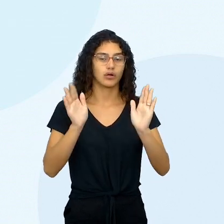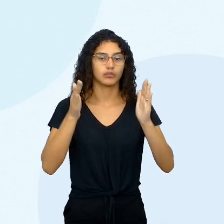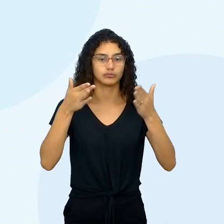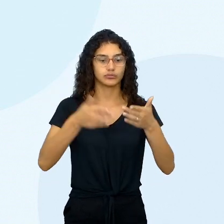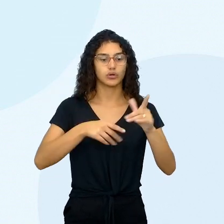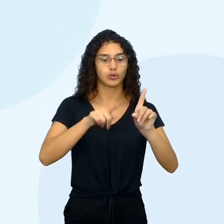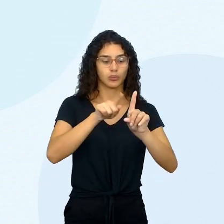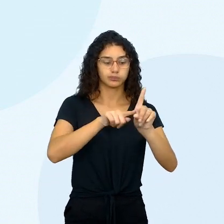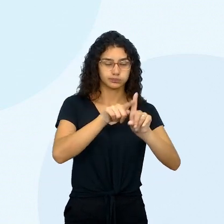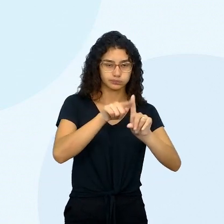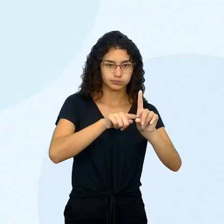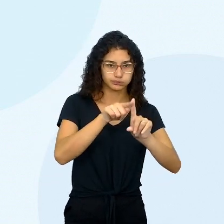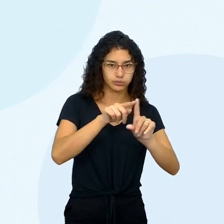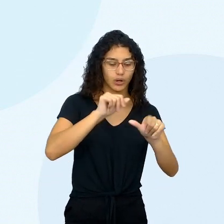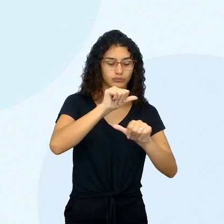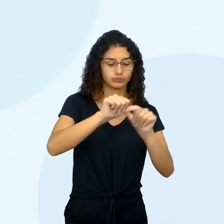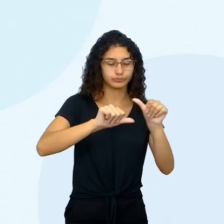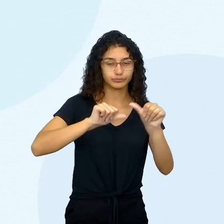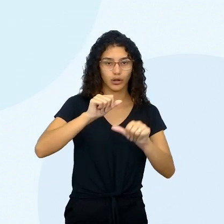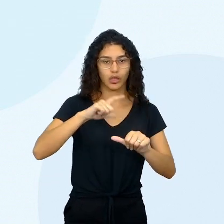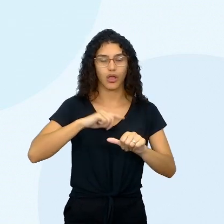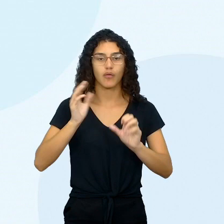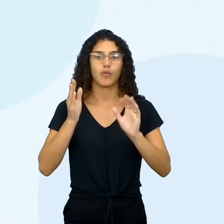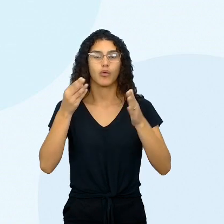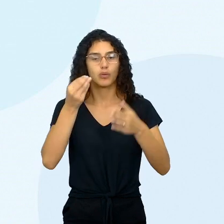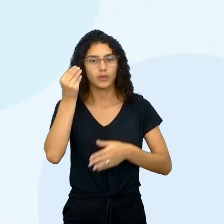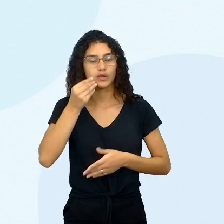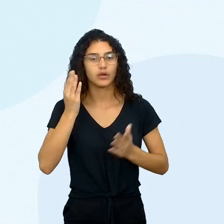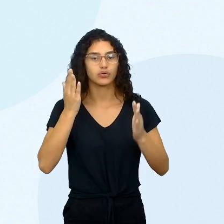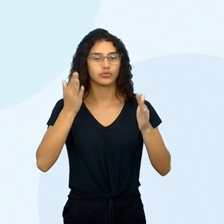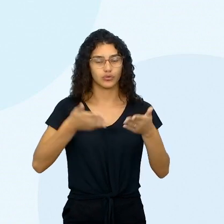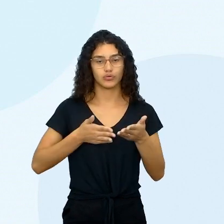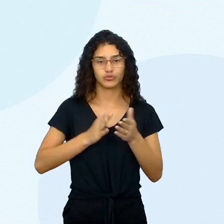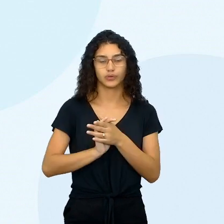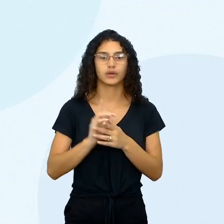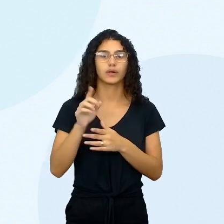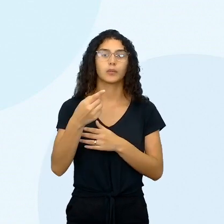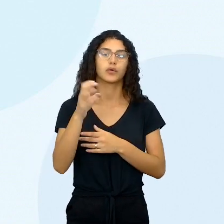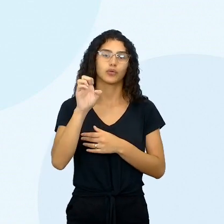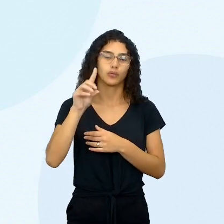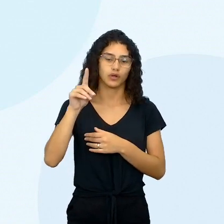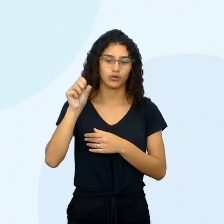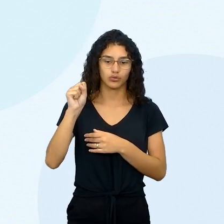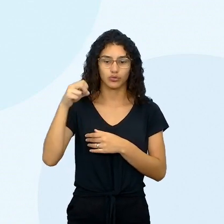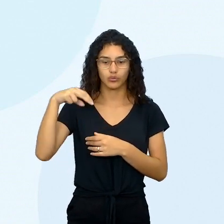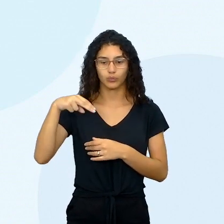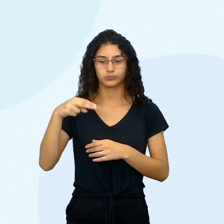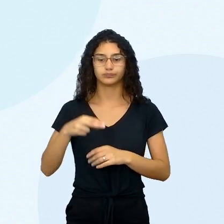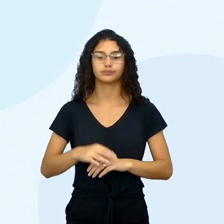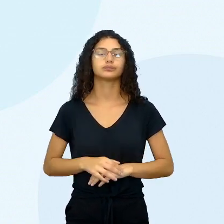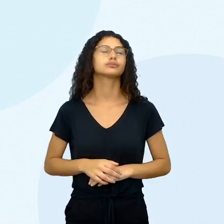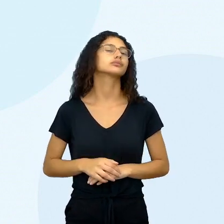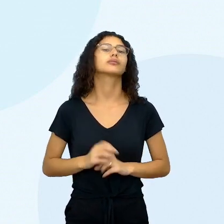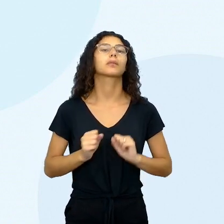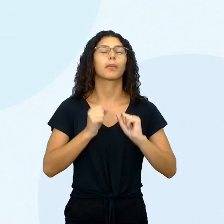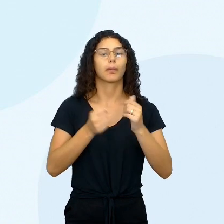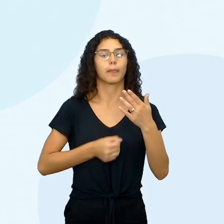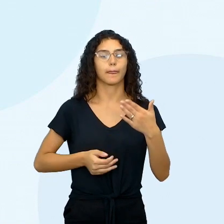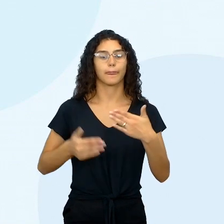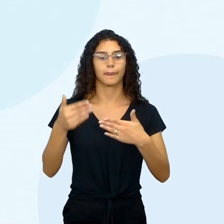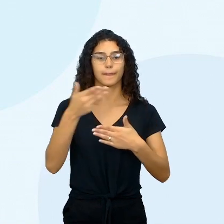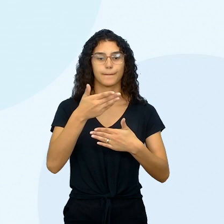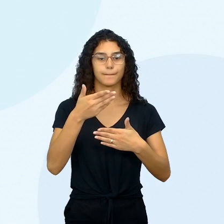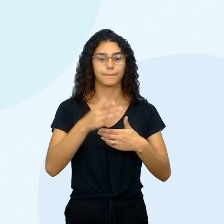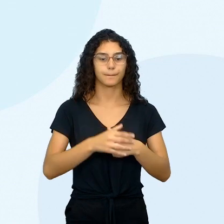mudanças climáticas com convidados especialistas, o de hoje, daqui a pouquinho, o Edson Grandzoli. Então, podendo passar para o